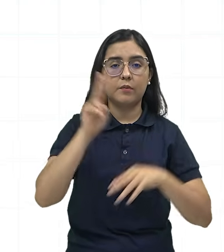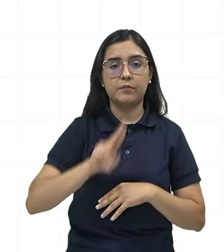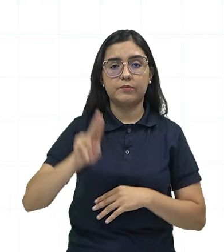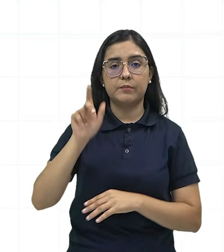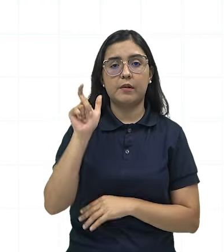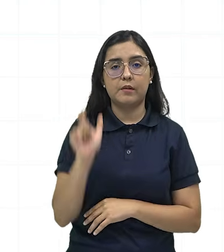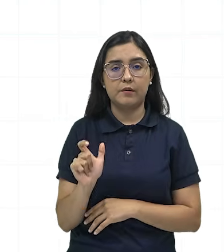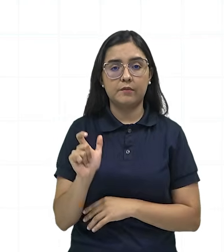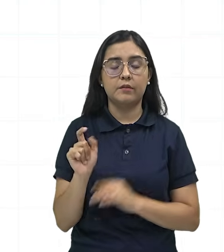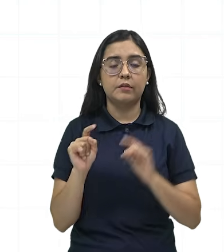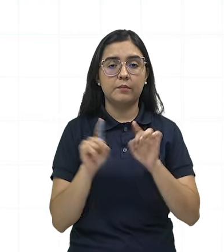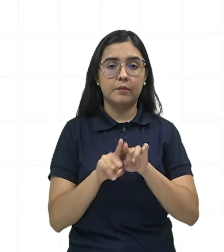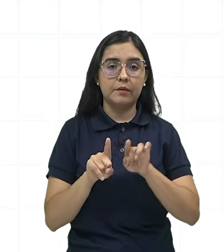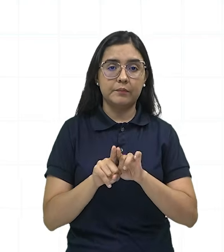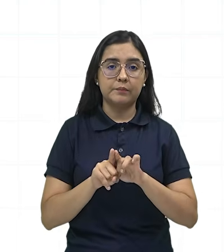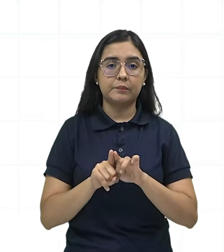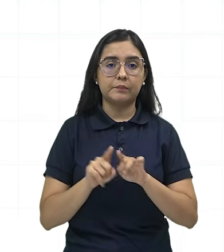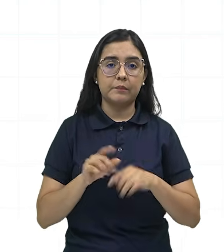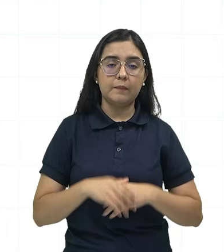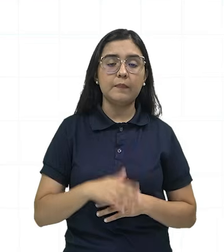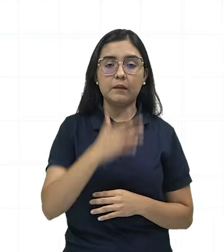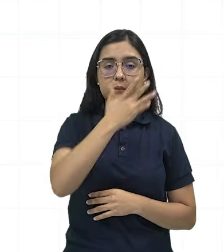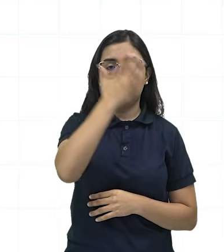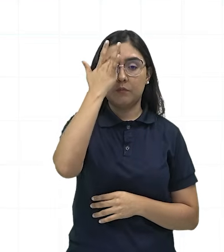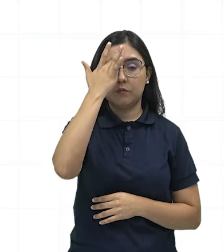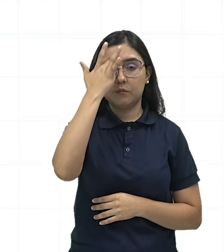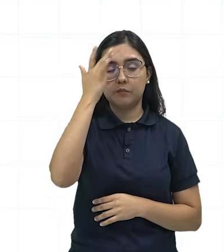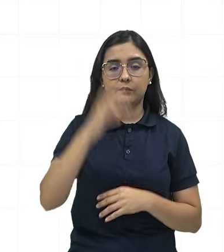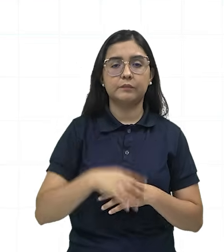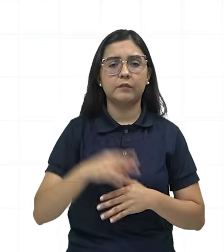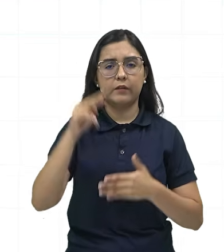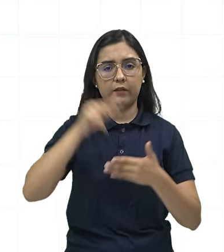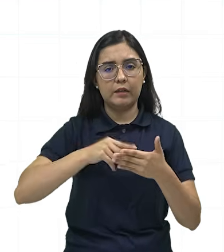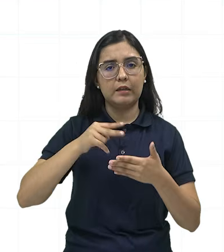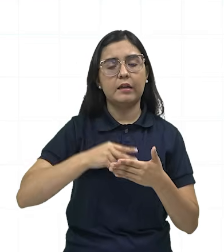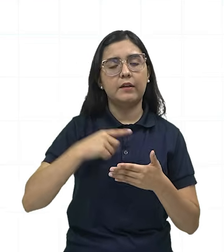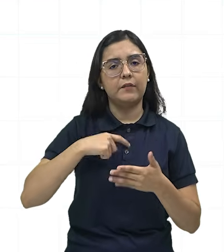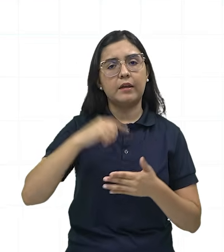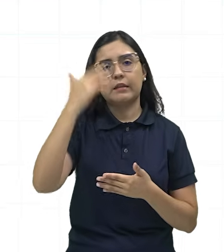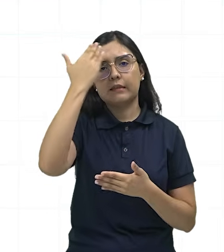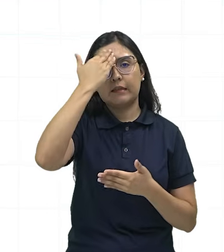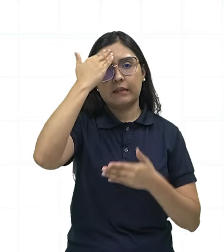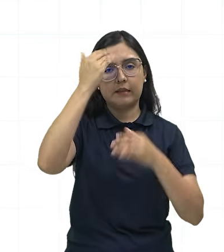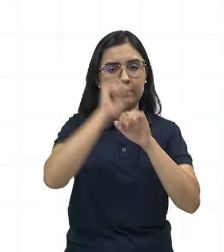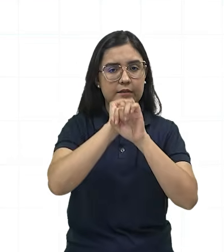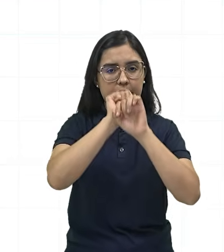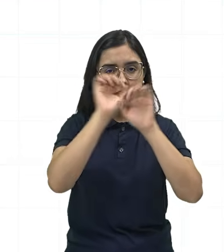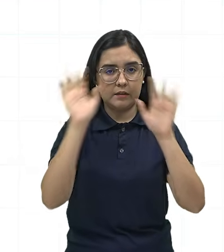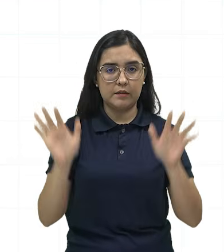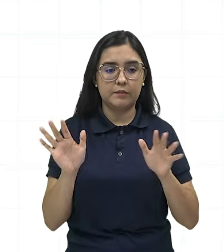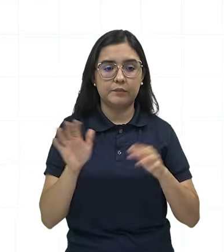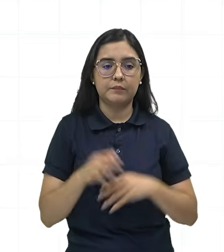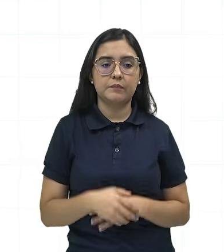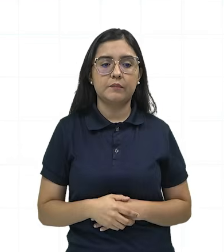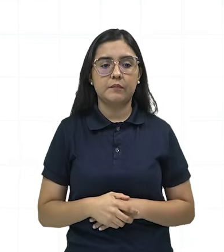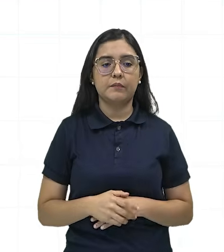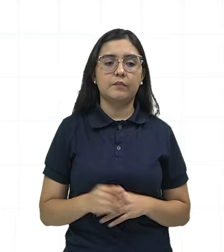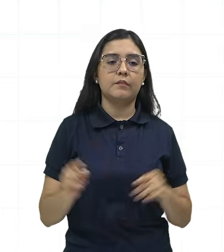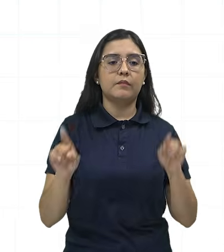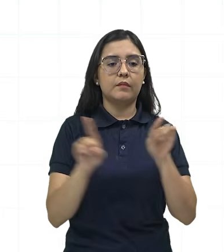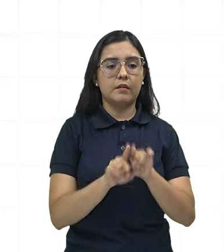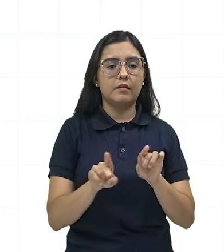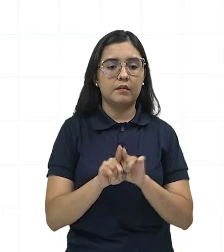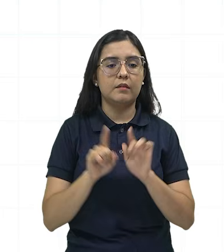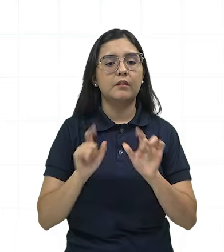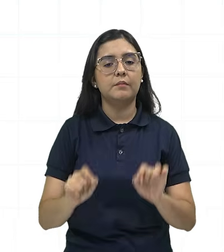palavras, para que o leitor entenda o que ocorreu, né? Então, nós vamos ter também a correção, a revisão